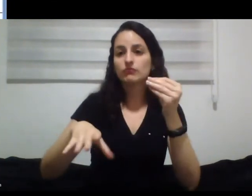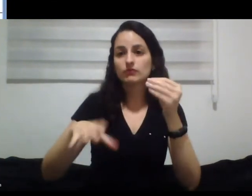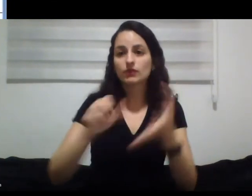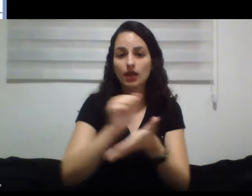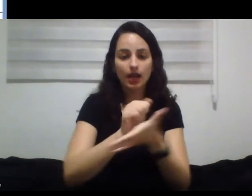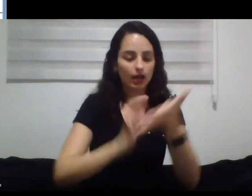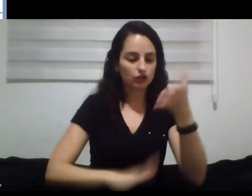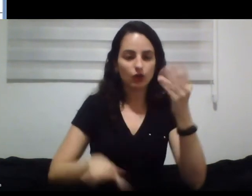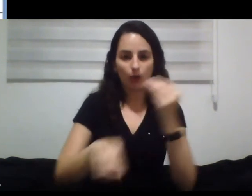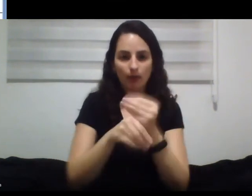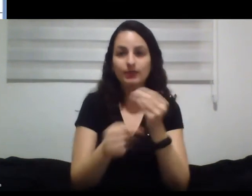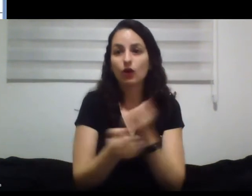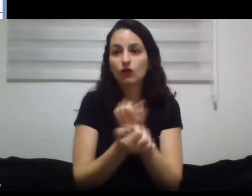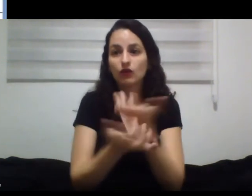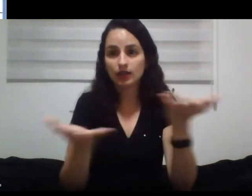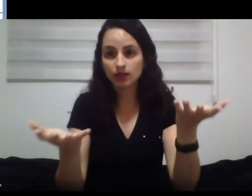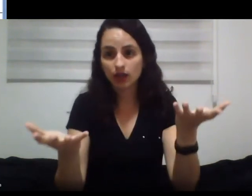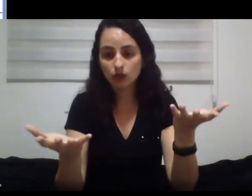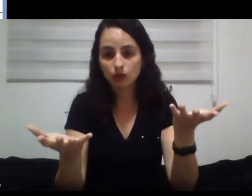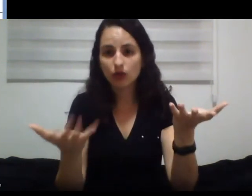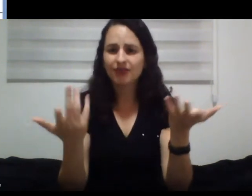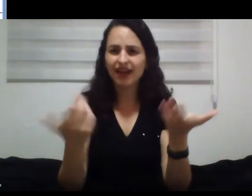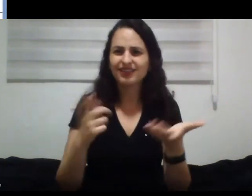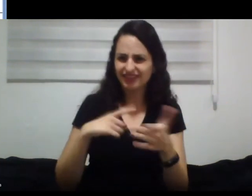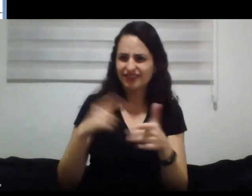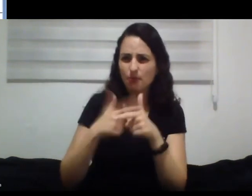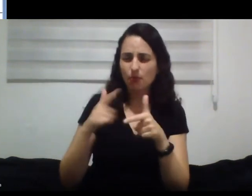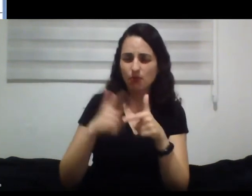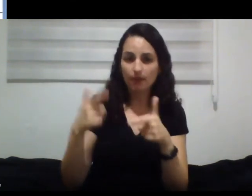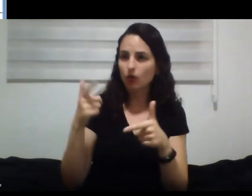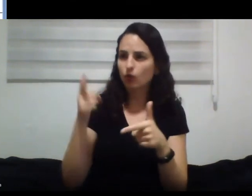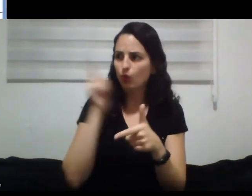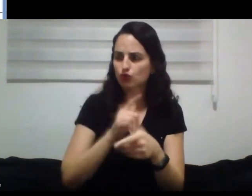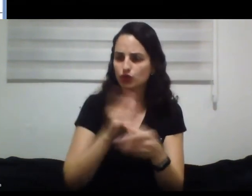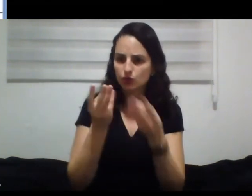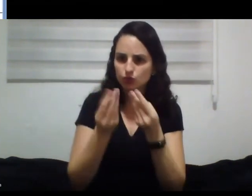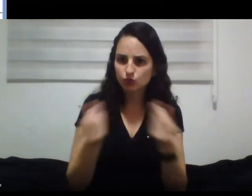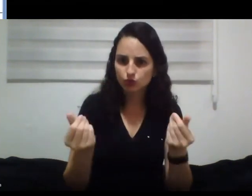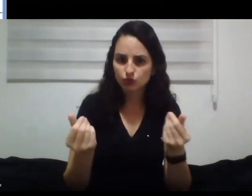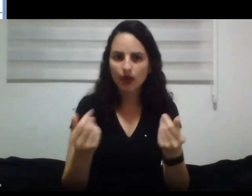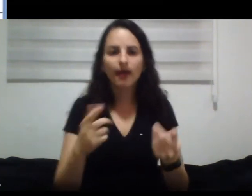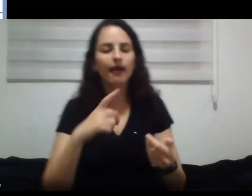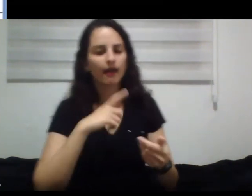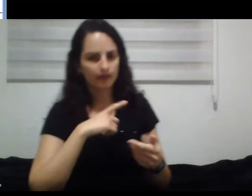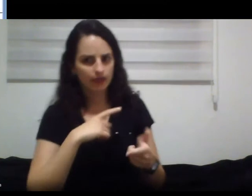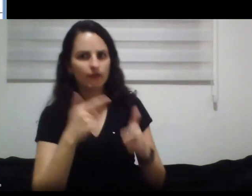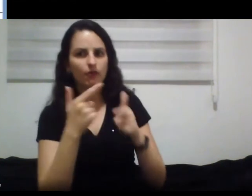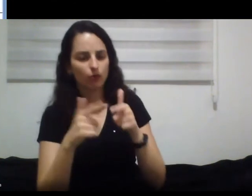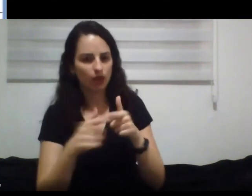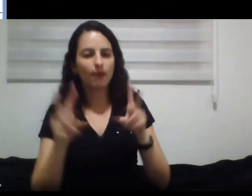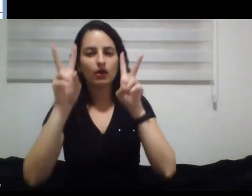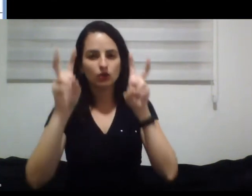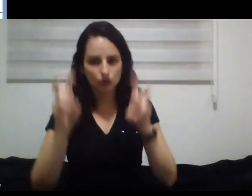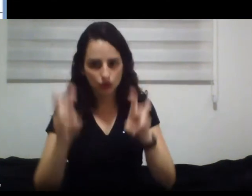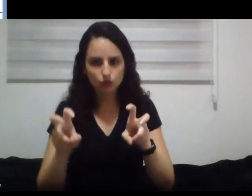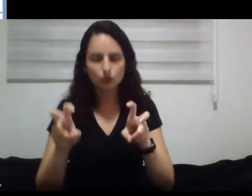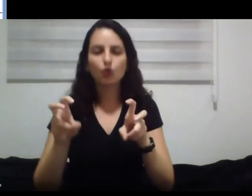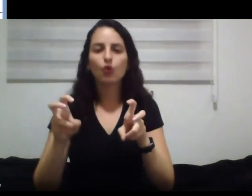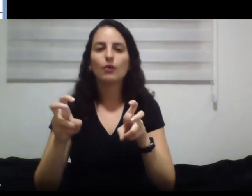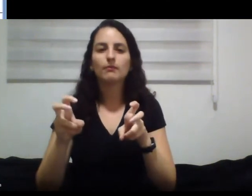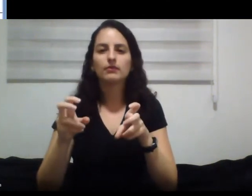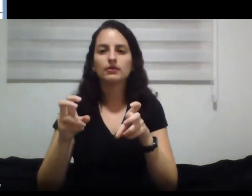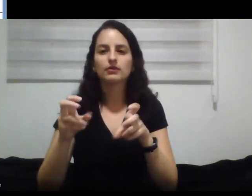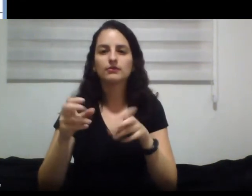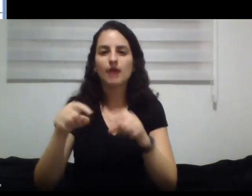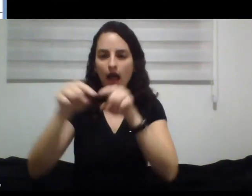se as aulas online, elas podem ser feitas pelo AVA, ou a gente usa tudo AVA e só para os